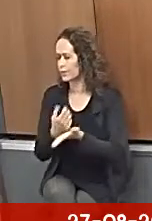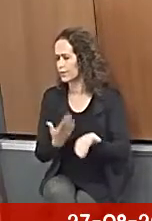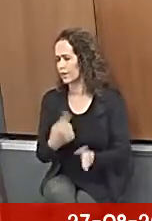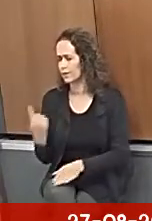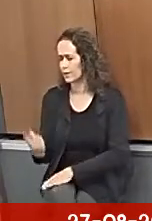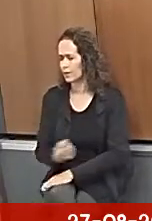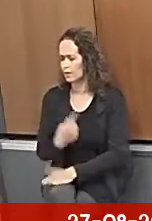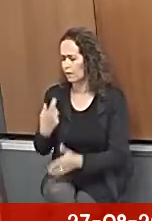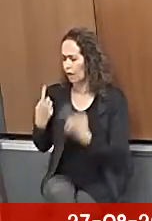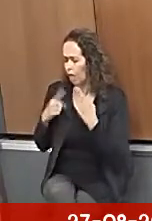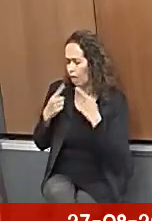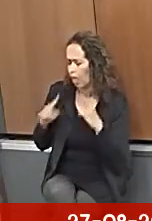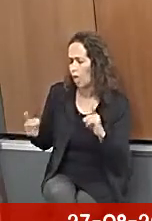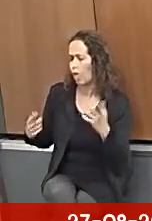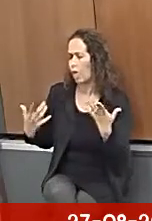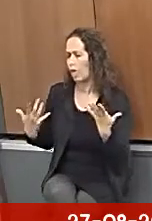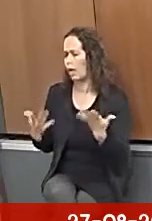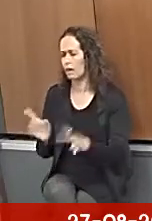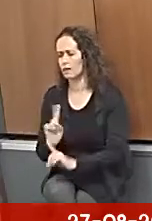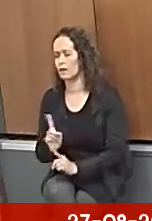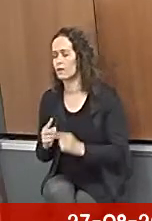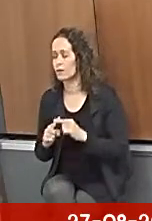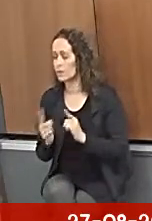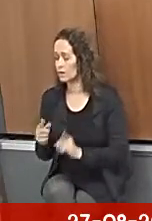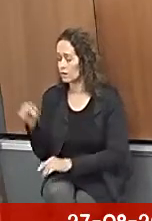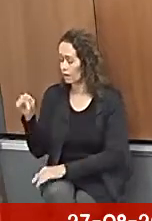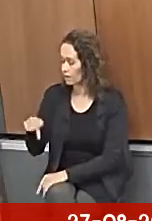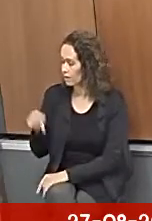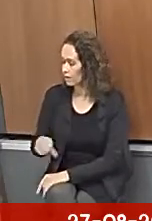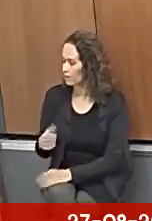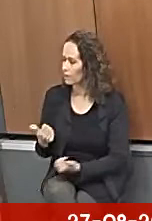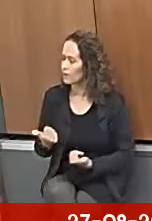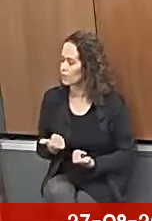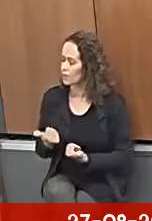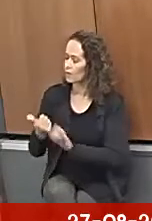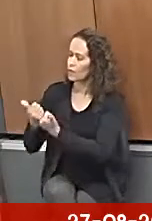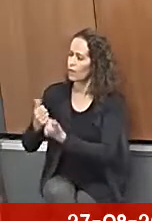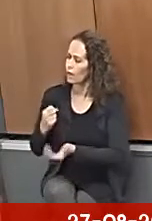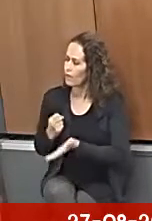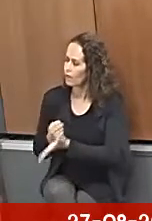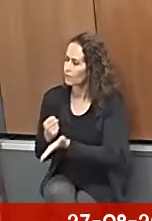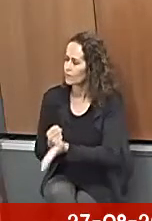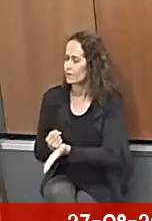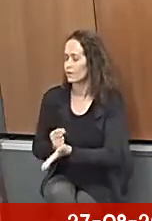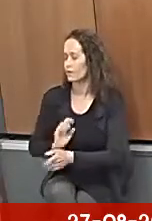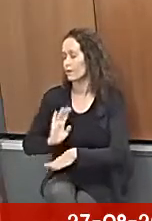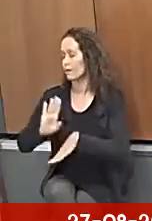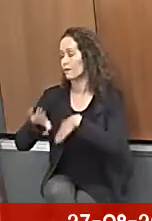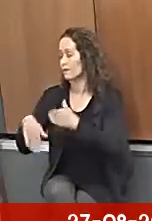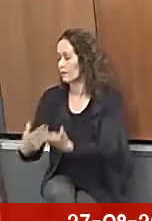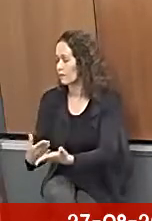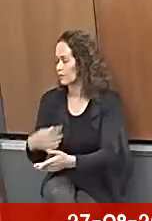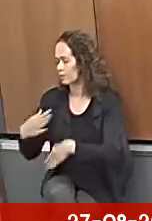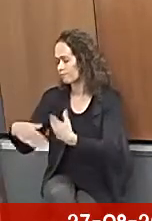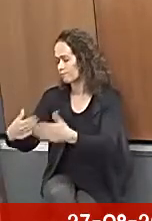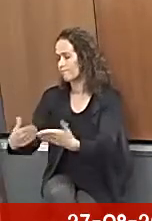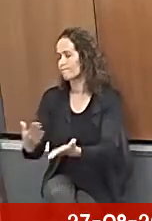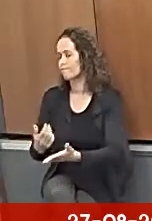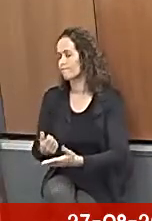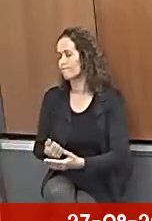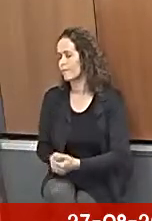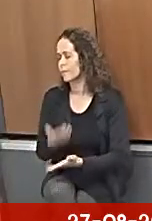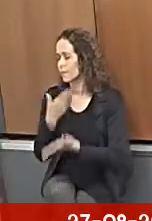apelação de time de futebol não é isso aqui nós queremos contribuir para que lá na frente e torcemos para que seja em curto prazo